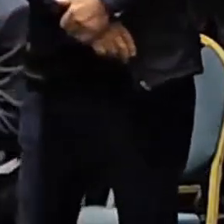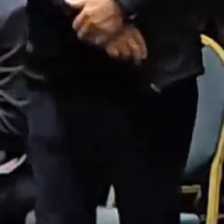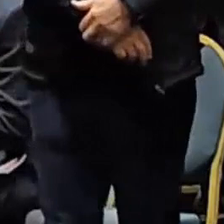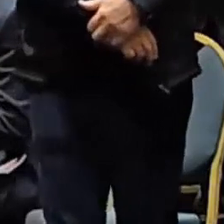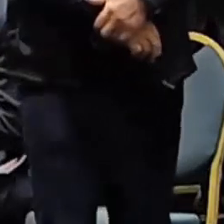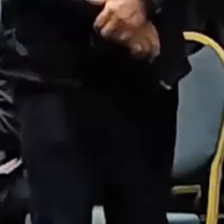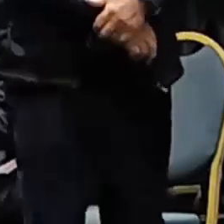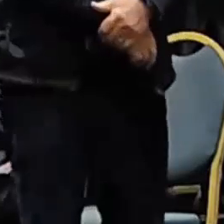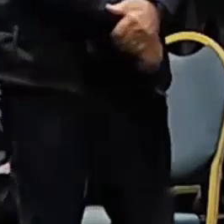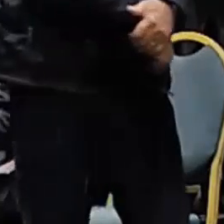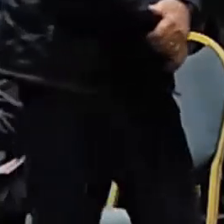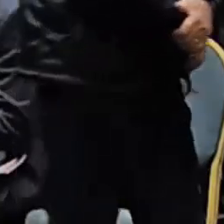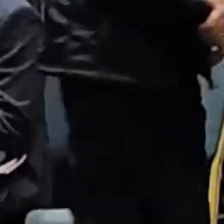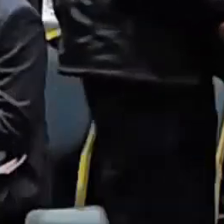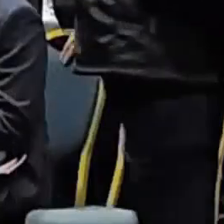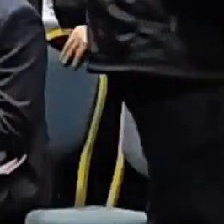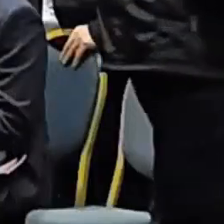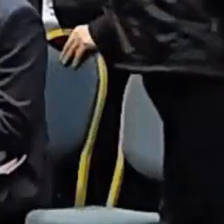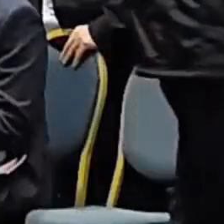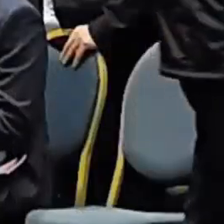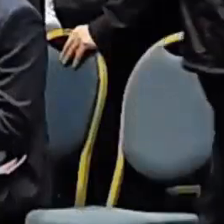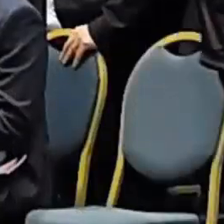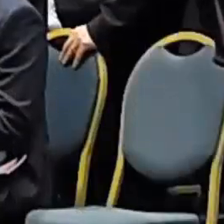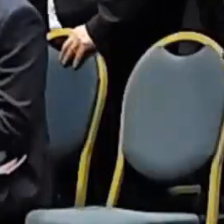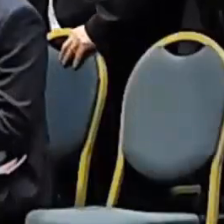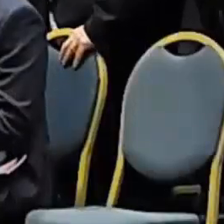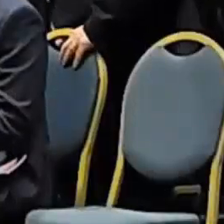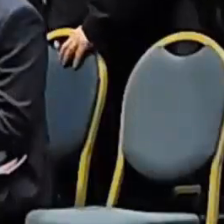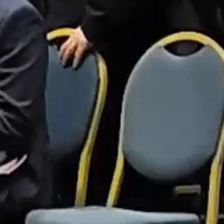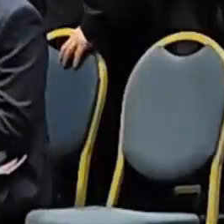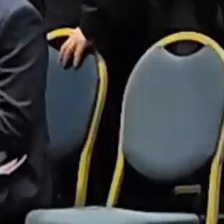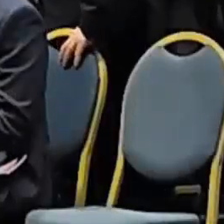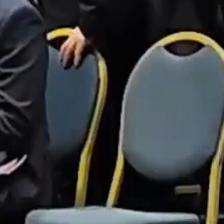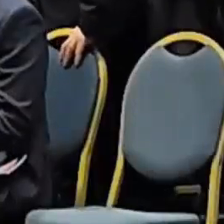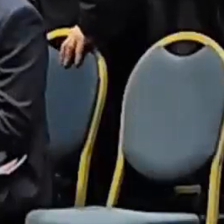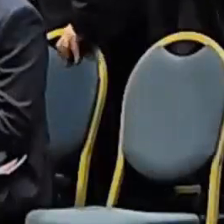Aqueles que já receberam, evidentemente, já foram abençoados.